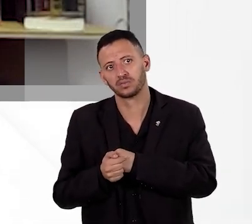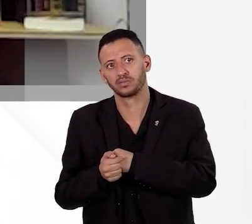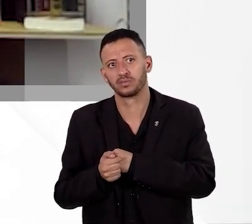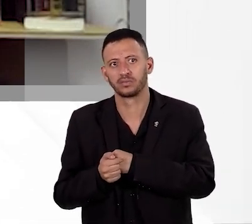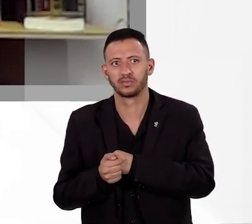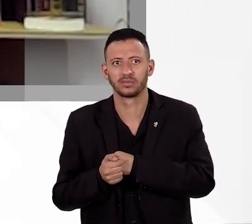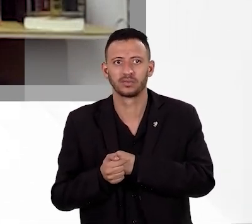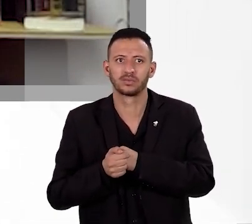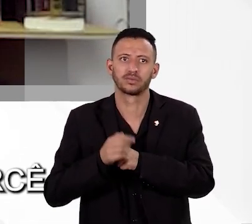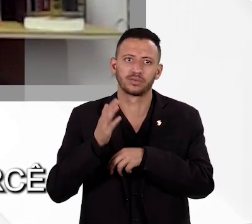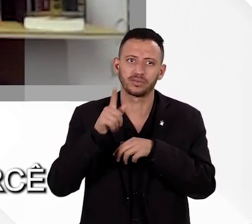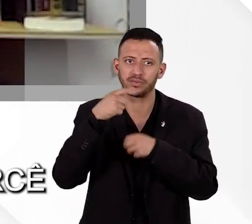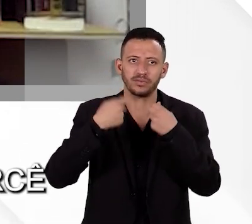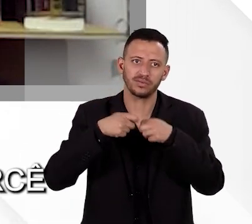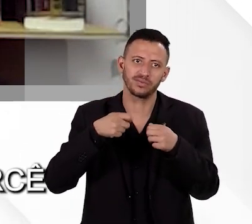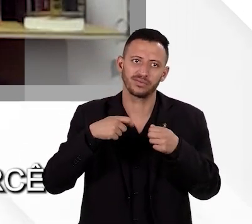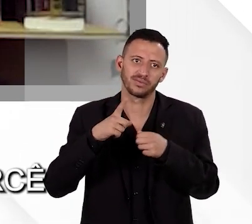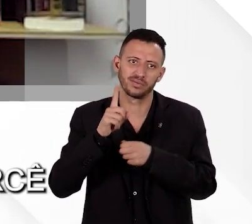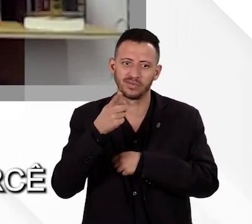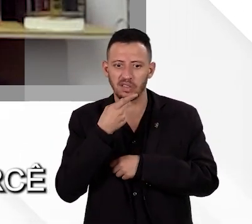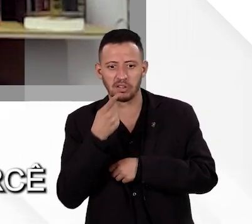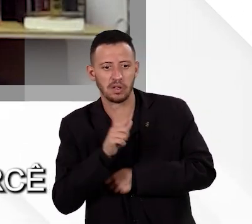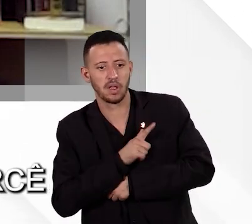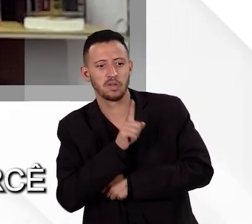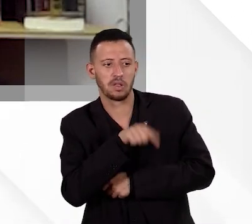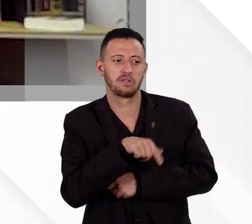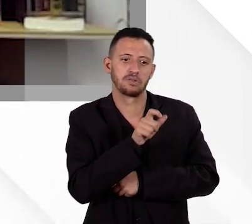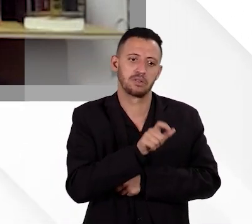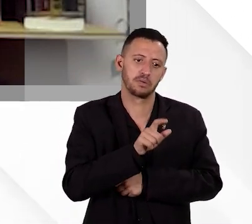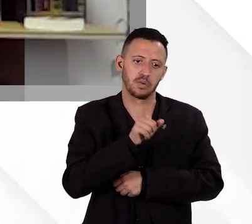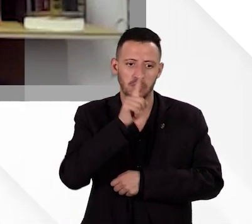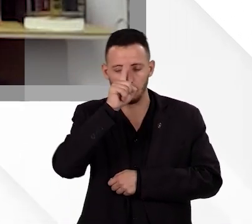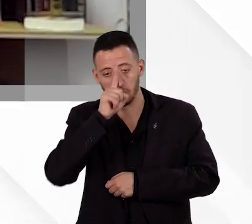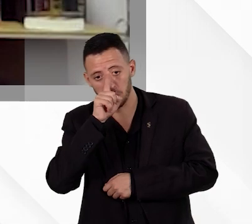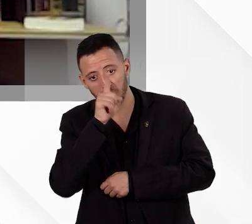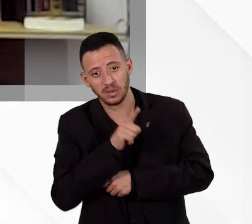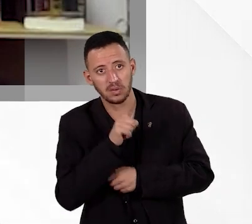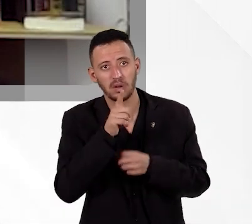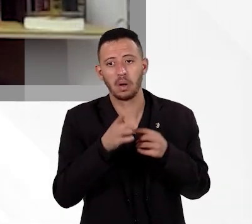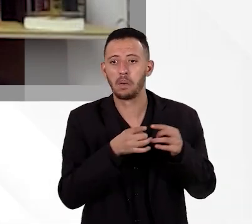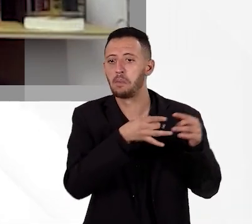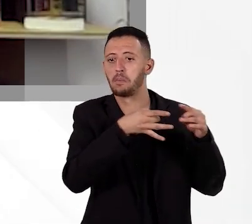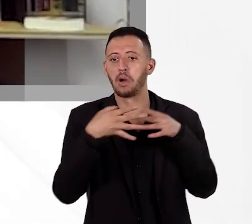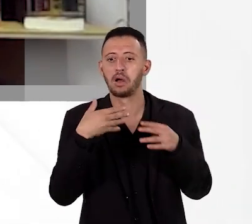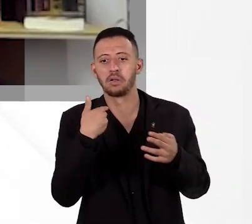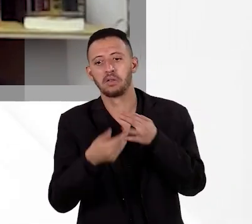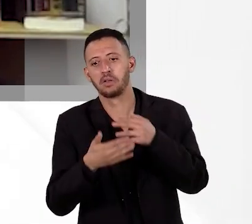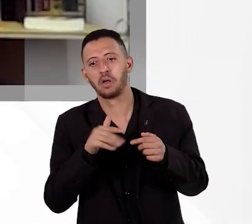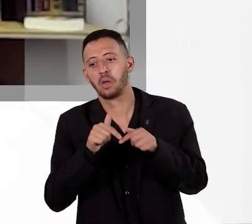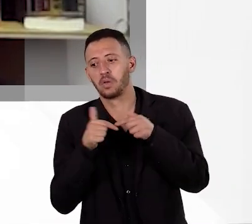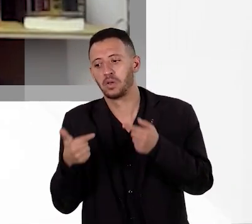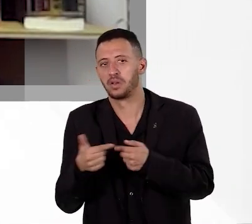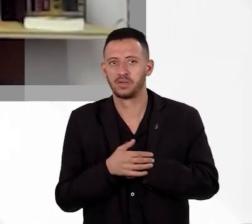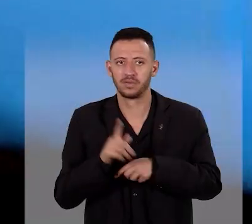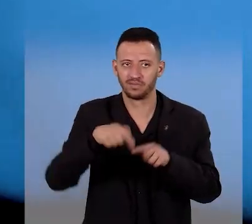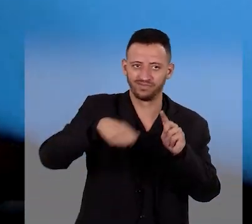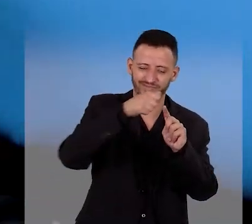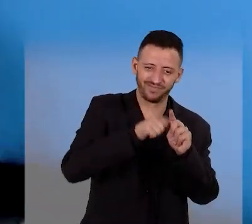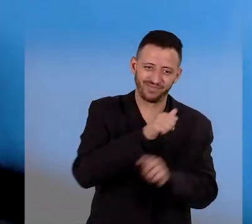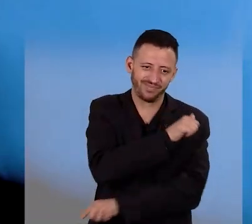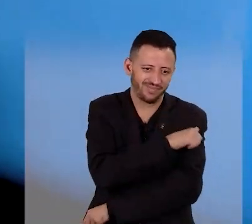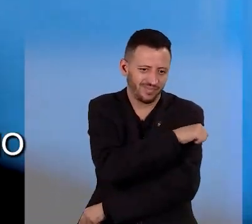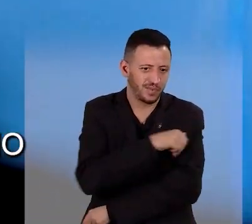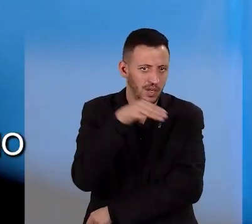exemplo, esses trabalhadores não fiquem completamente à mercê, não fiquem jogados à sua própria sorte, né? No